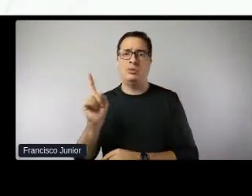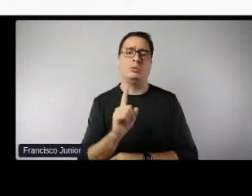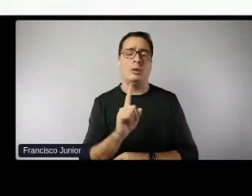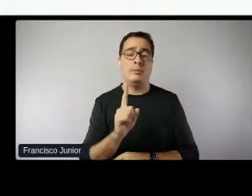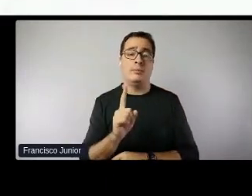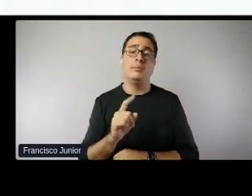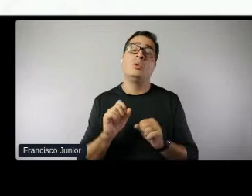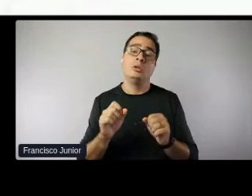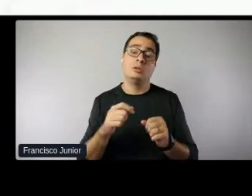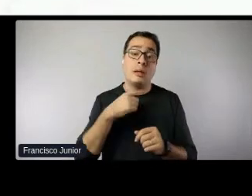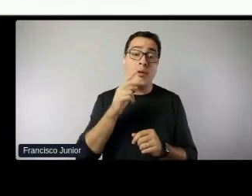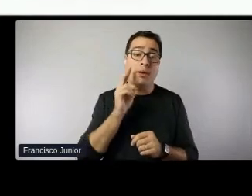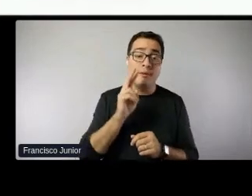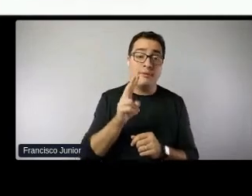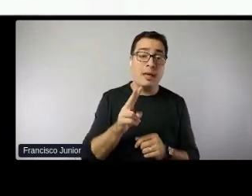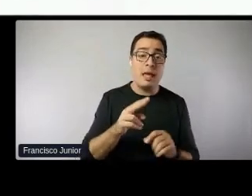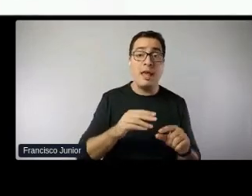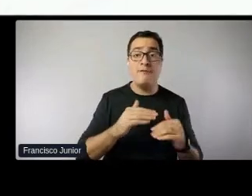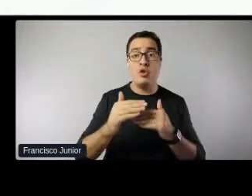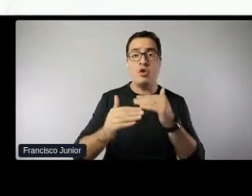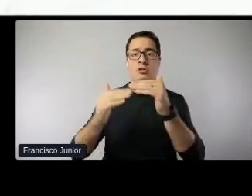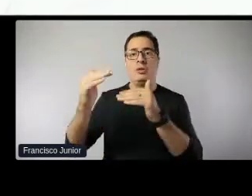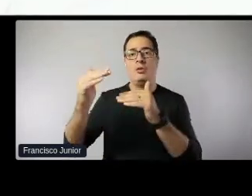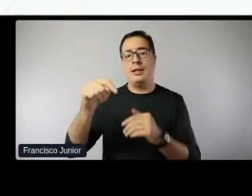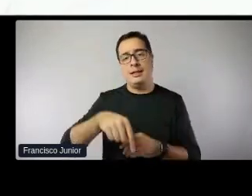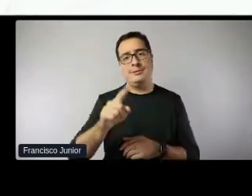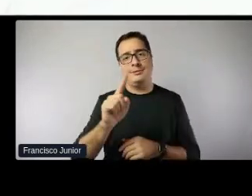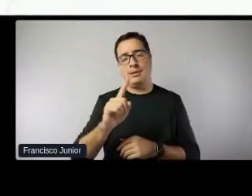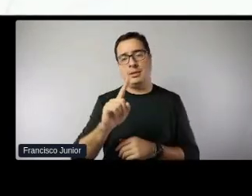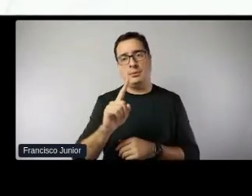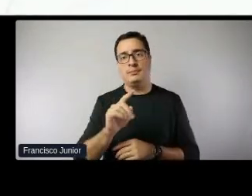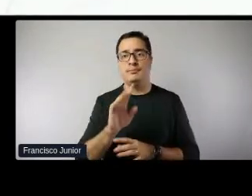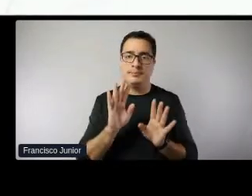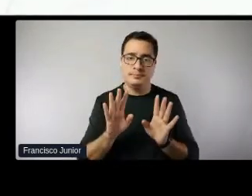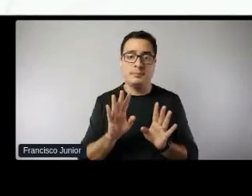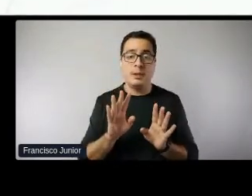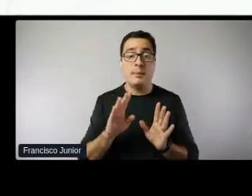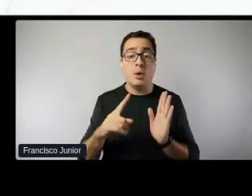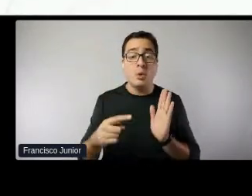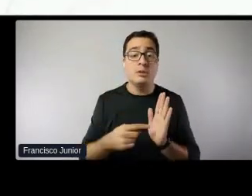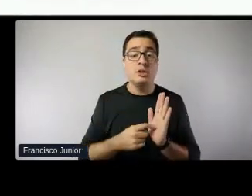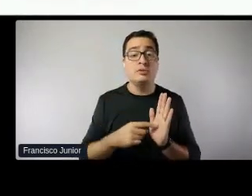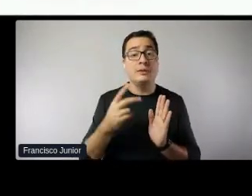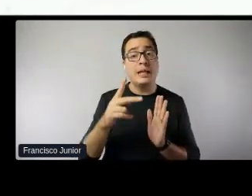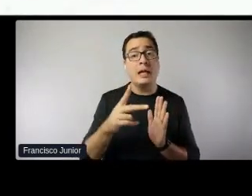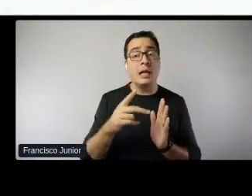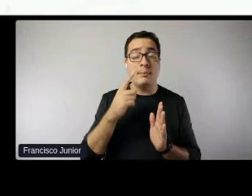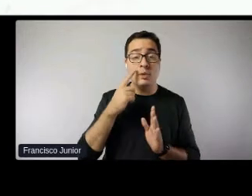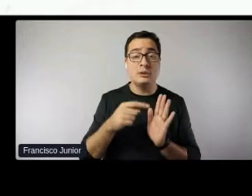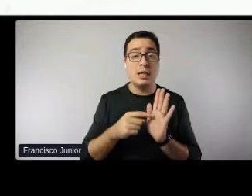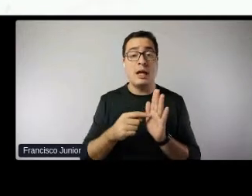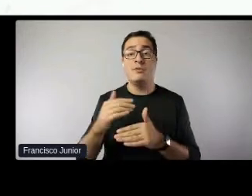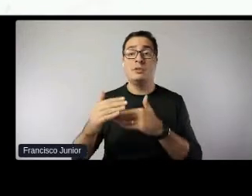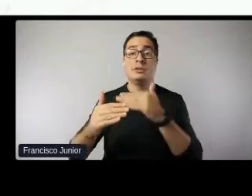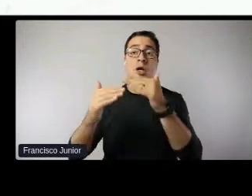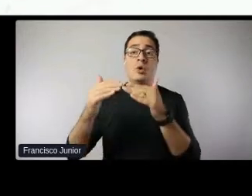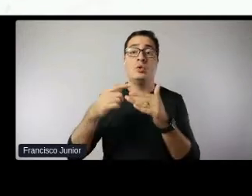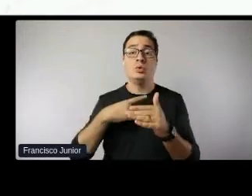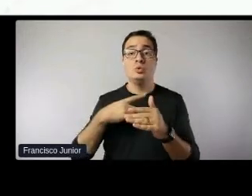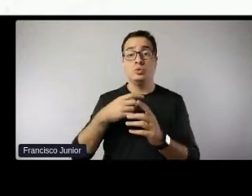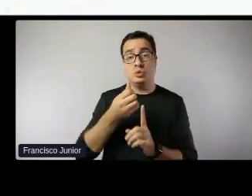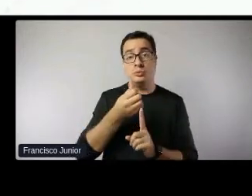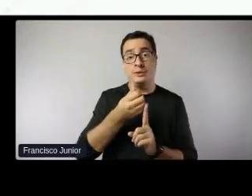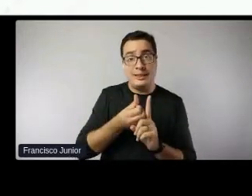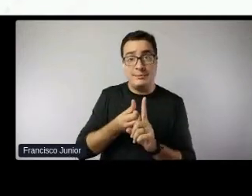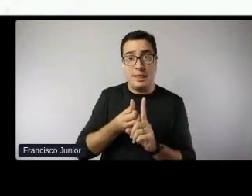por isso que não dá para ver evolução nesse quadro aí. Mas aí, o objetivo dele é mostrar a evolução do quadro dos últimos 6